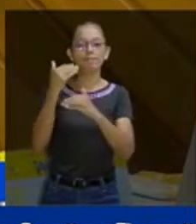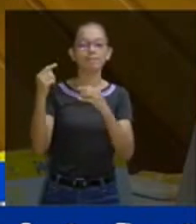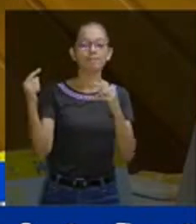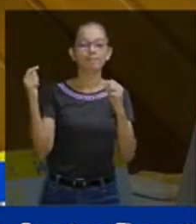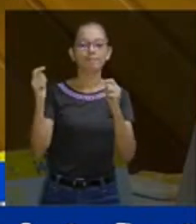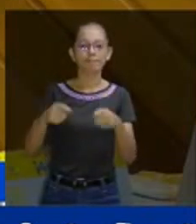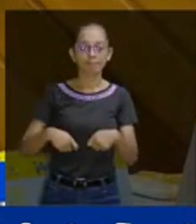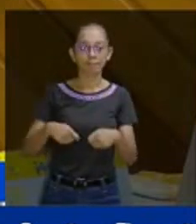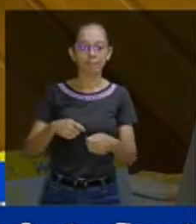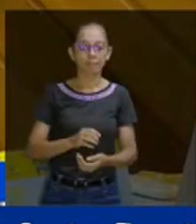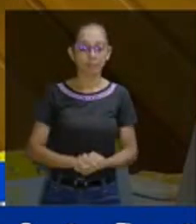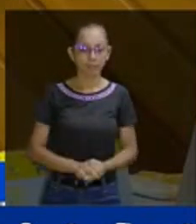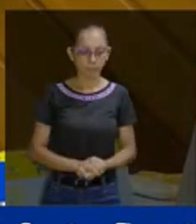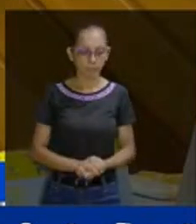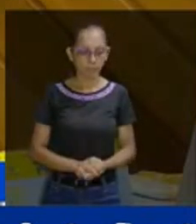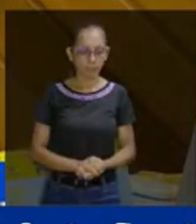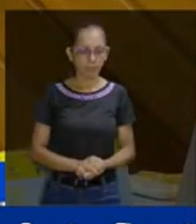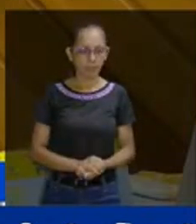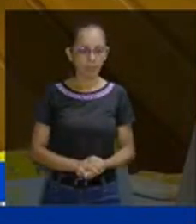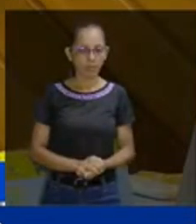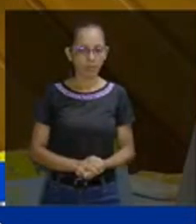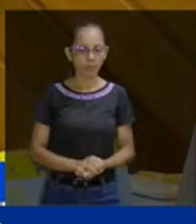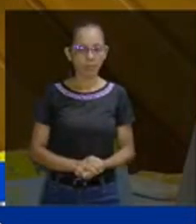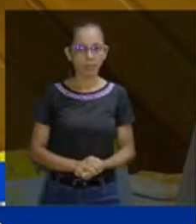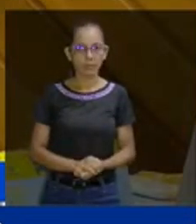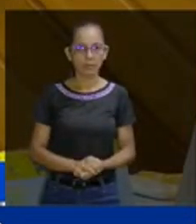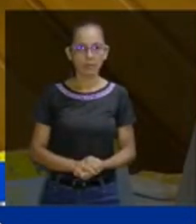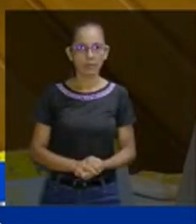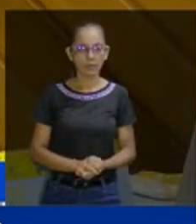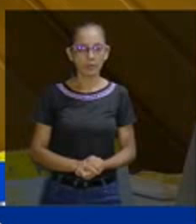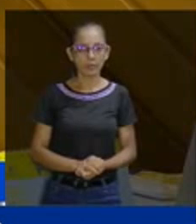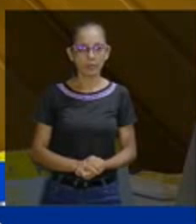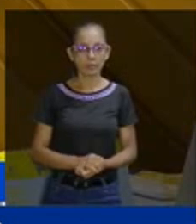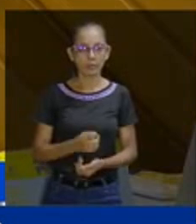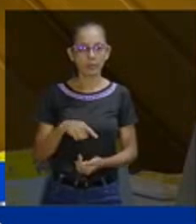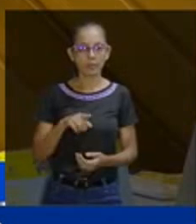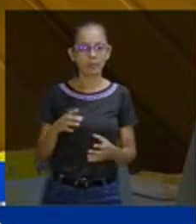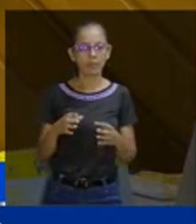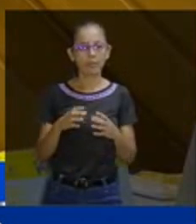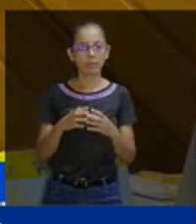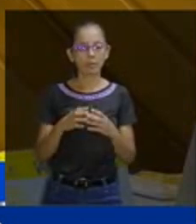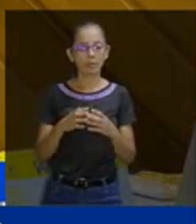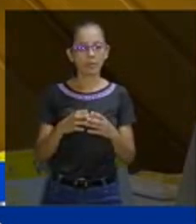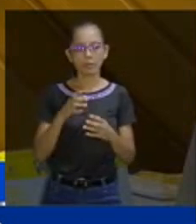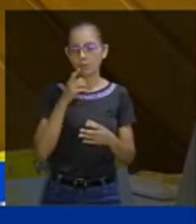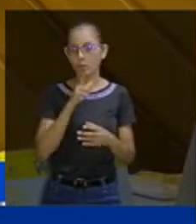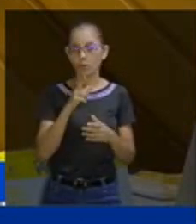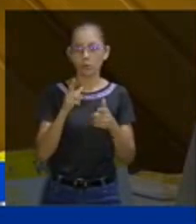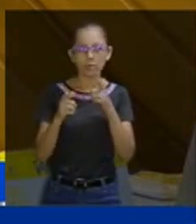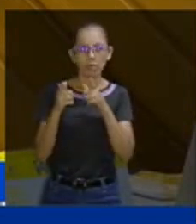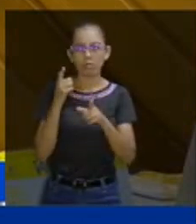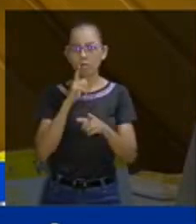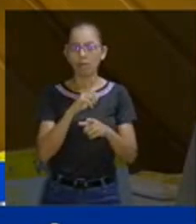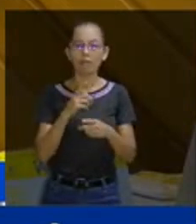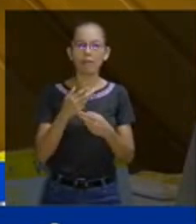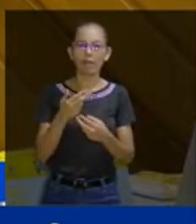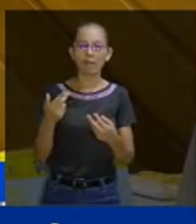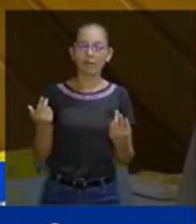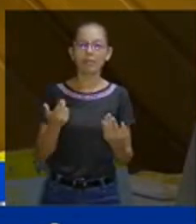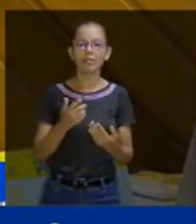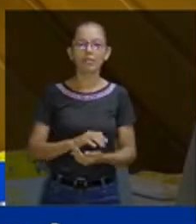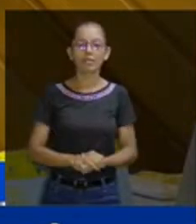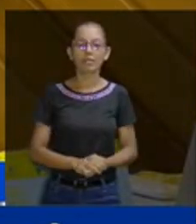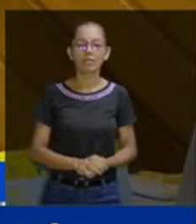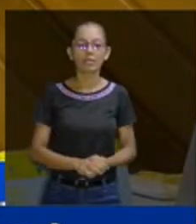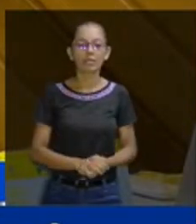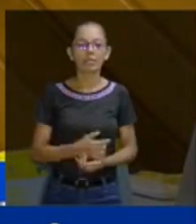integro ficou em 3º lugar em índice de atendimento por demanda. Graças ao apoio de toda a gestão, eu me senti muito